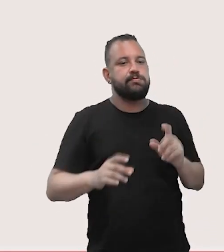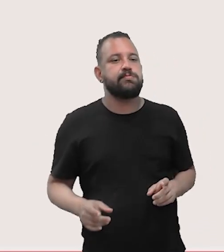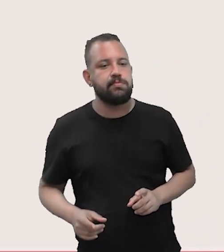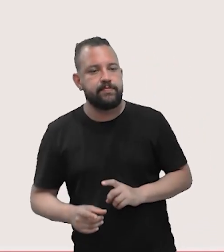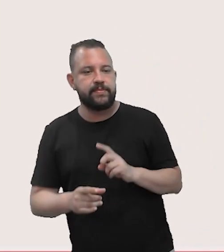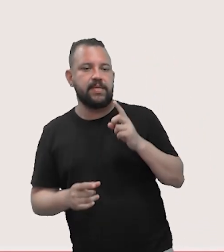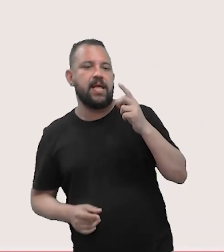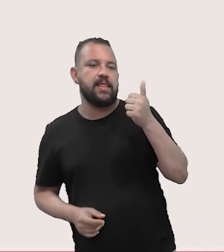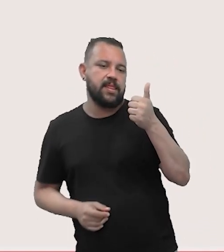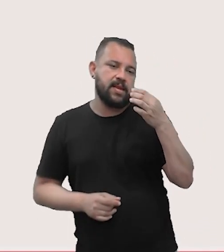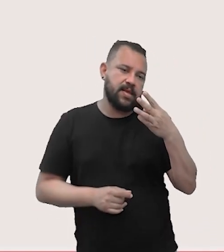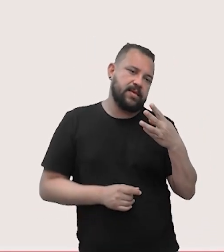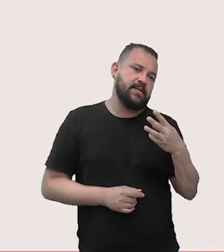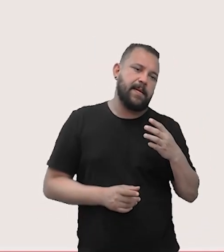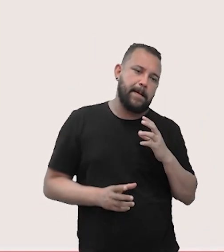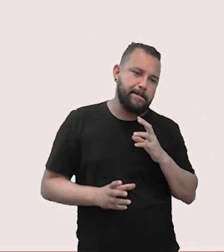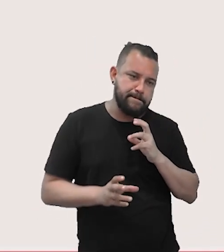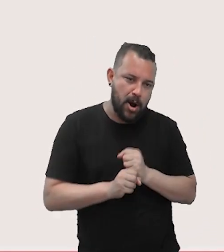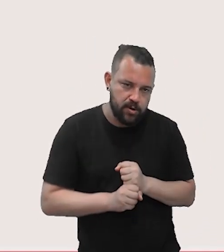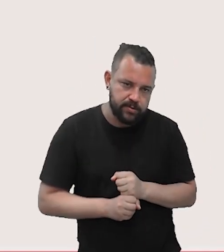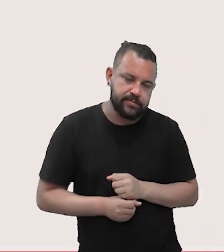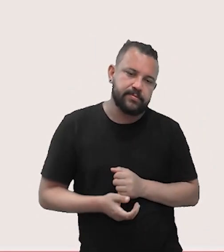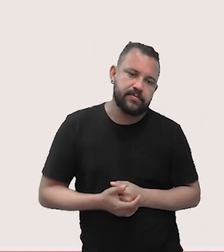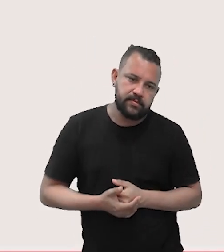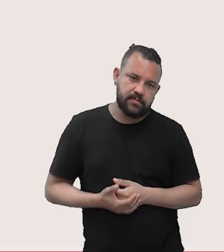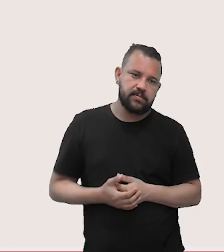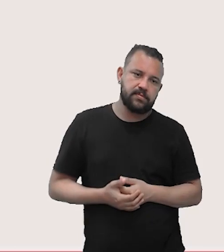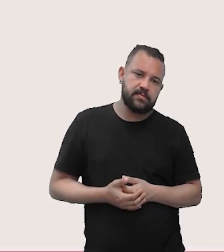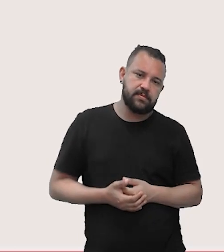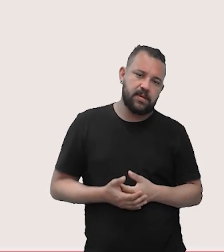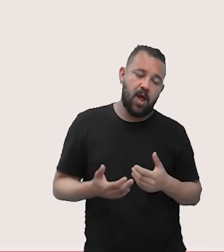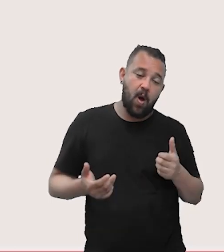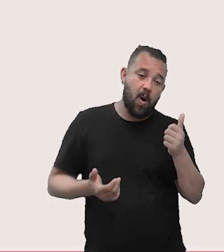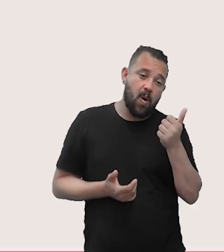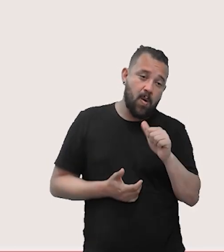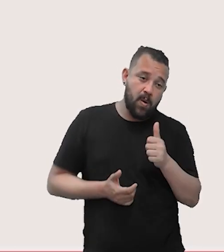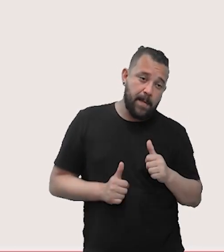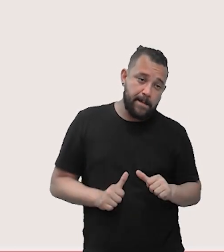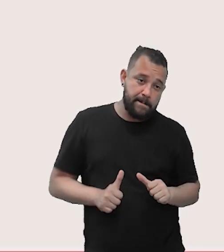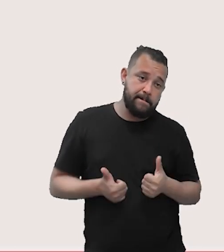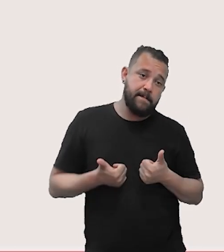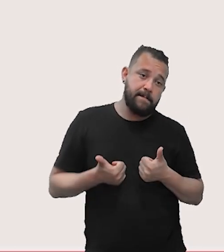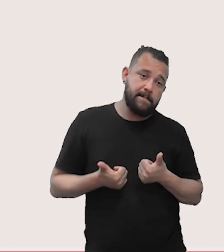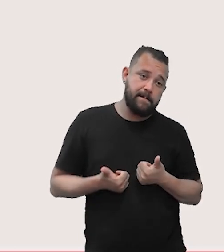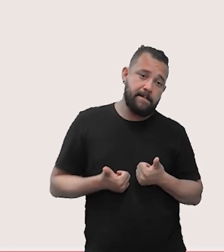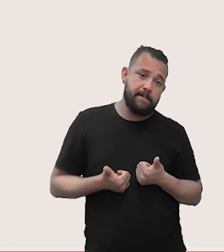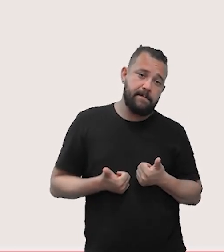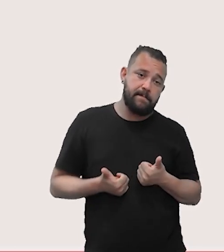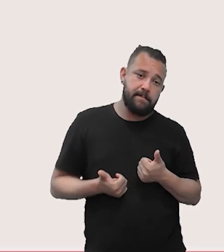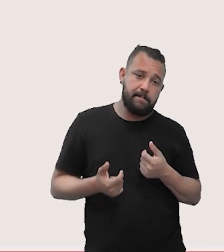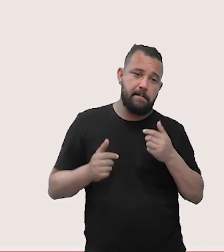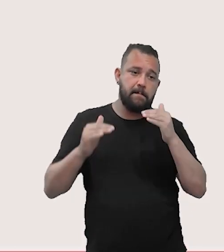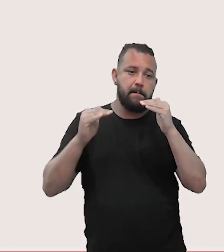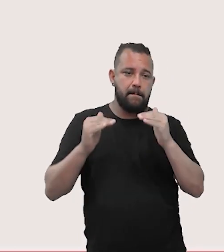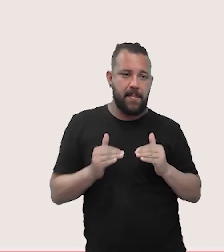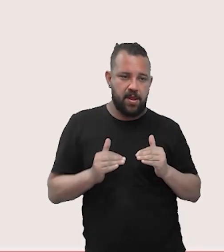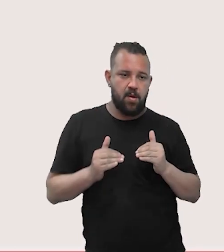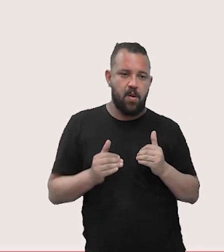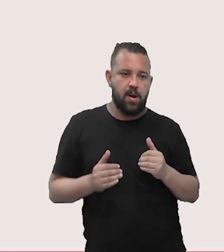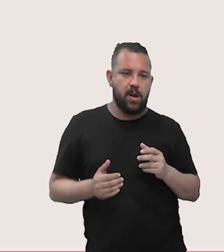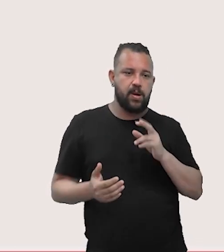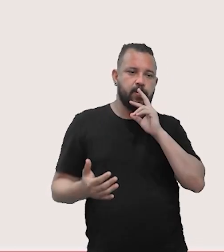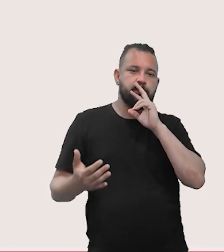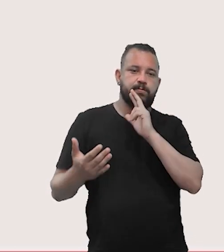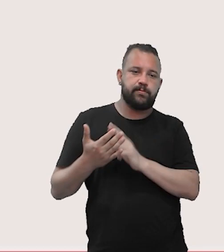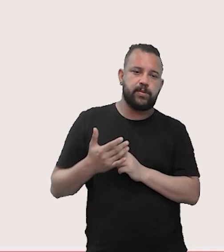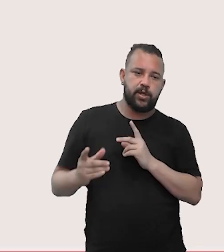ter 13 pontos nesse jogo. E aí eu vou verificar qual dos jogadores vai ter o menor dos resultados para